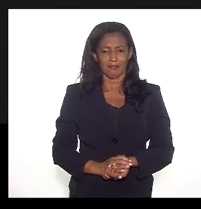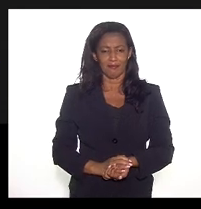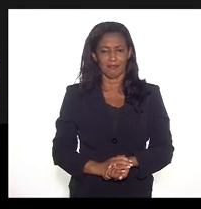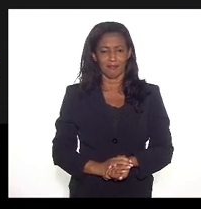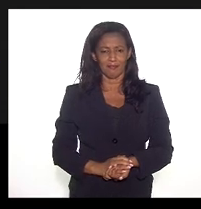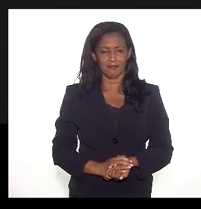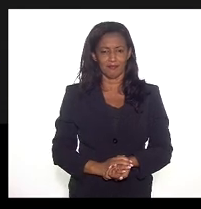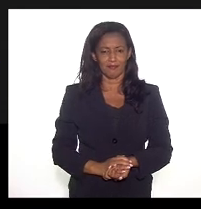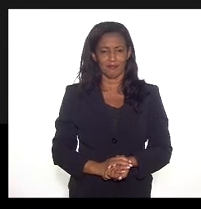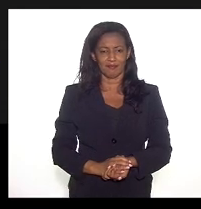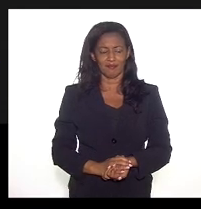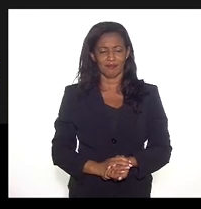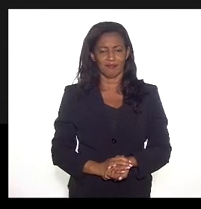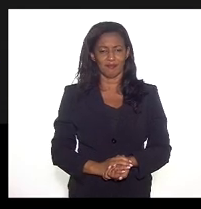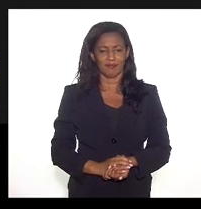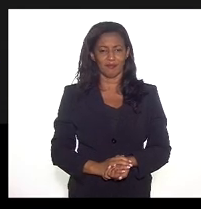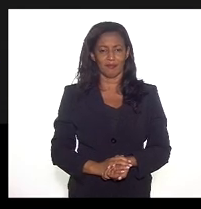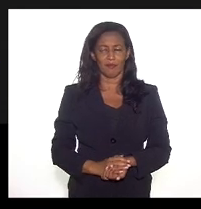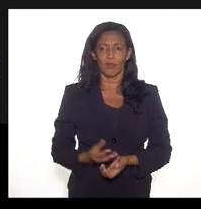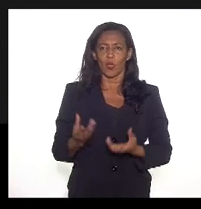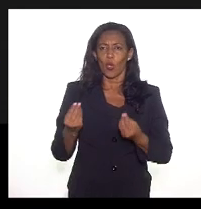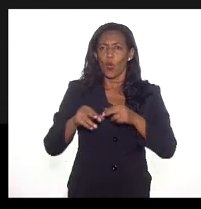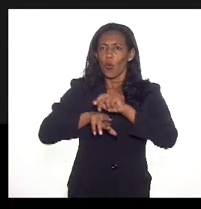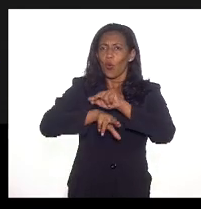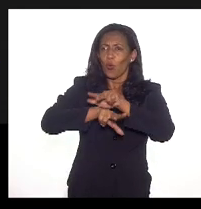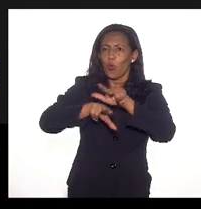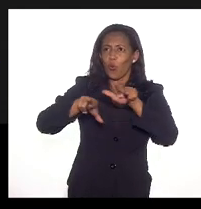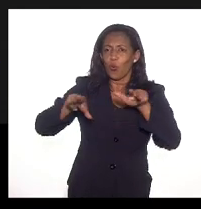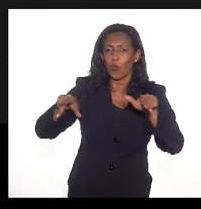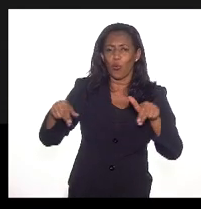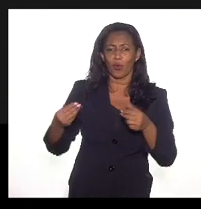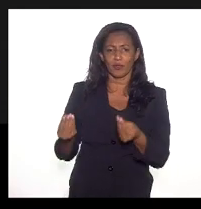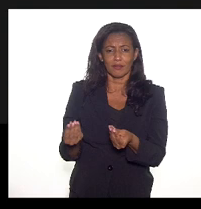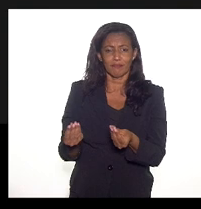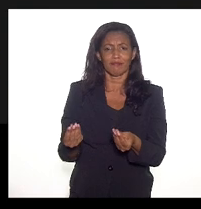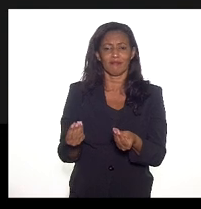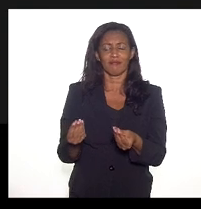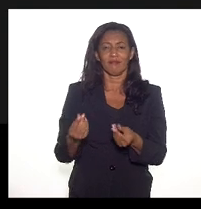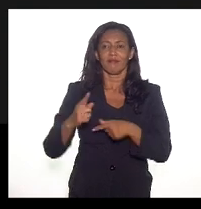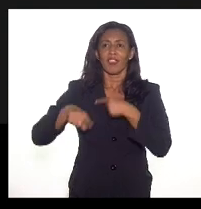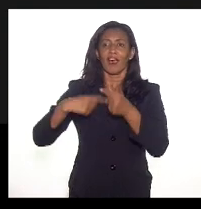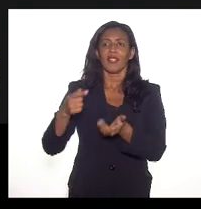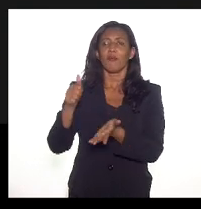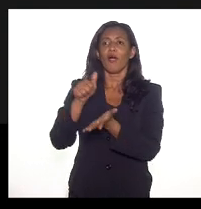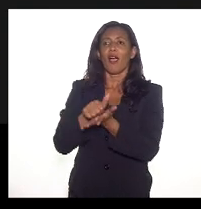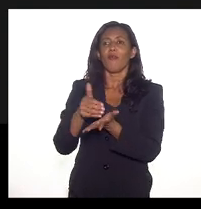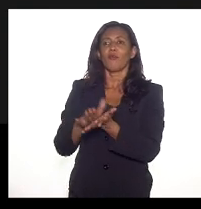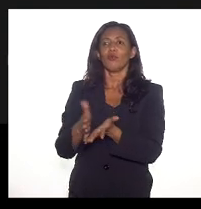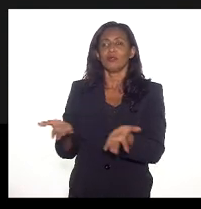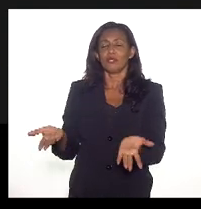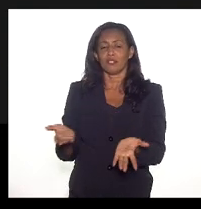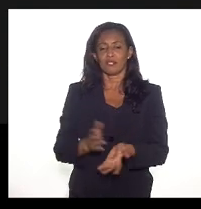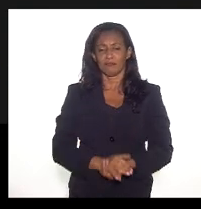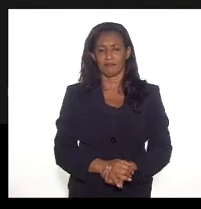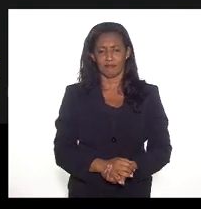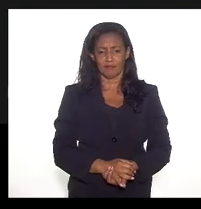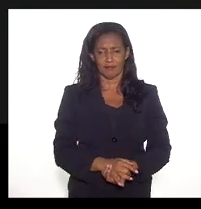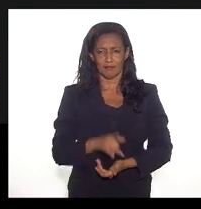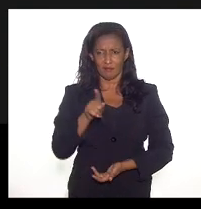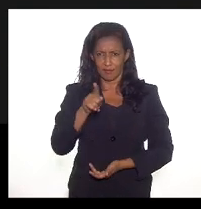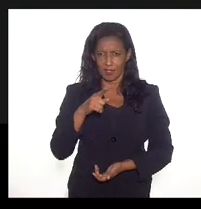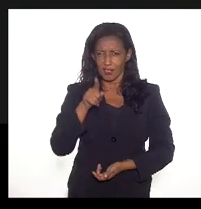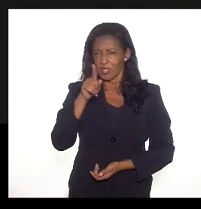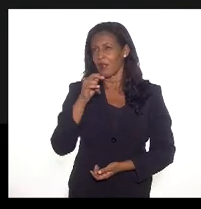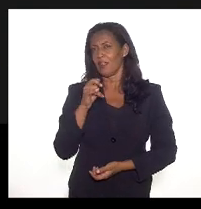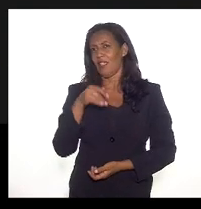Porque senão também gera um monte de recurso para depois a multa cair. Né? Mas, deputado Luiz Paulo, o senhor estava em